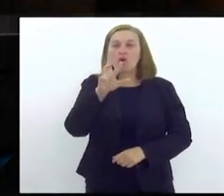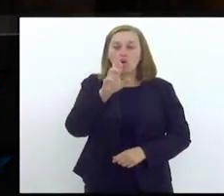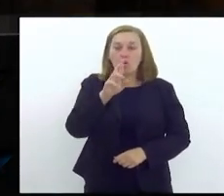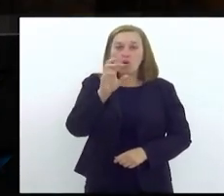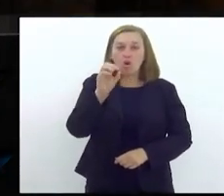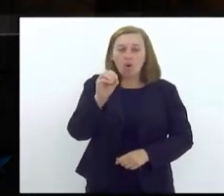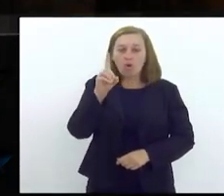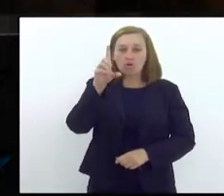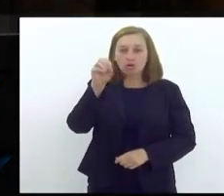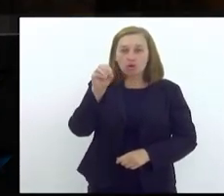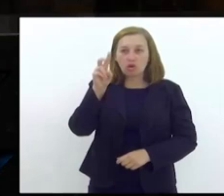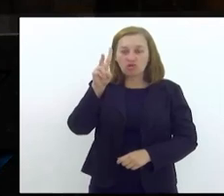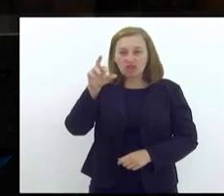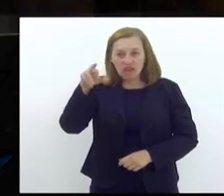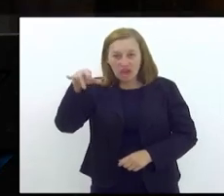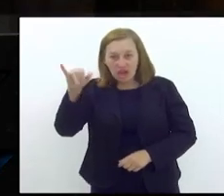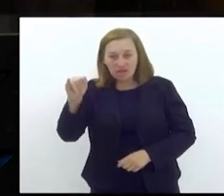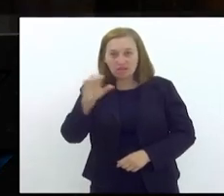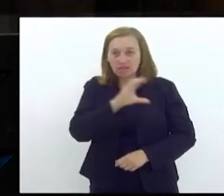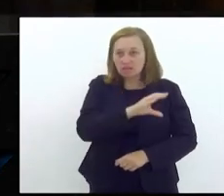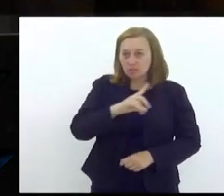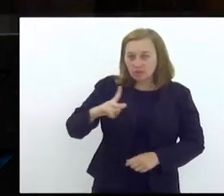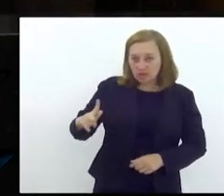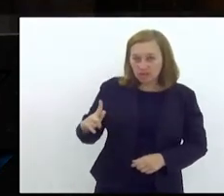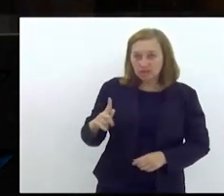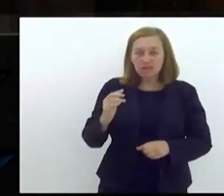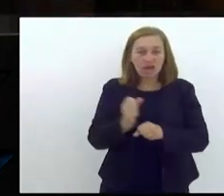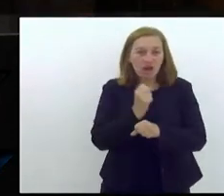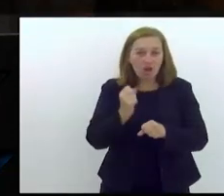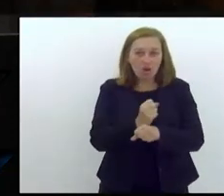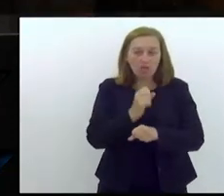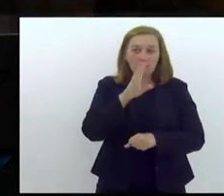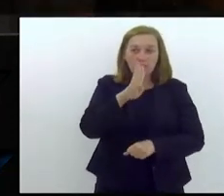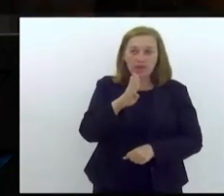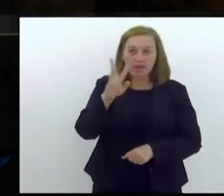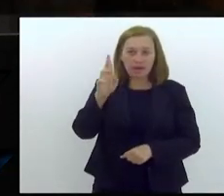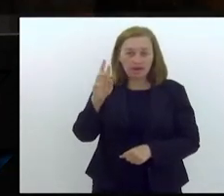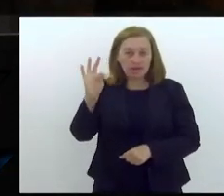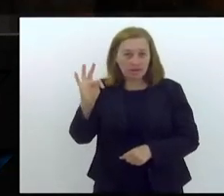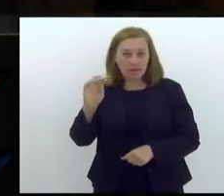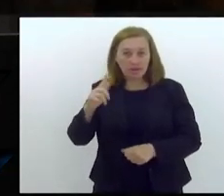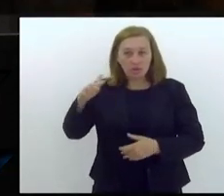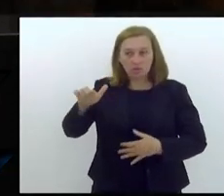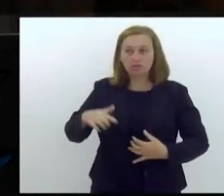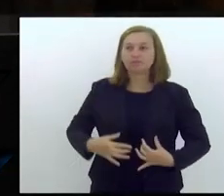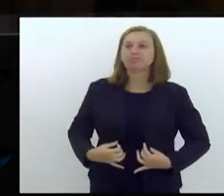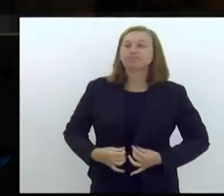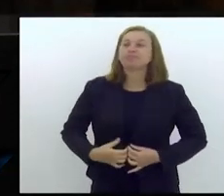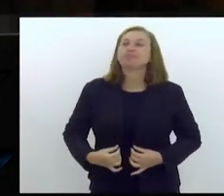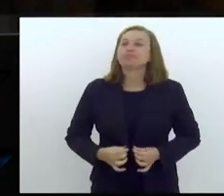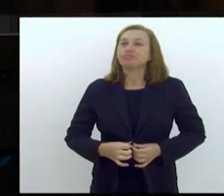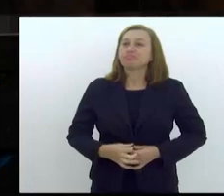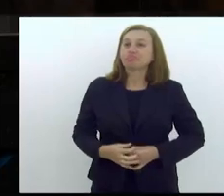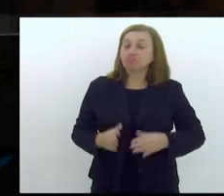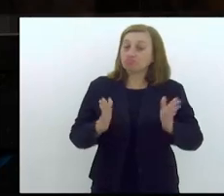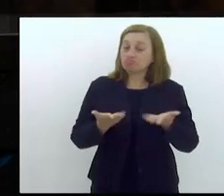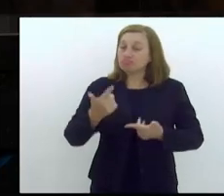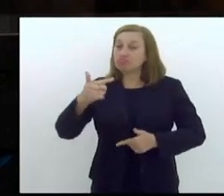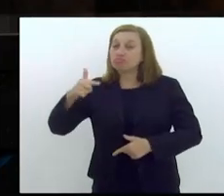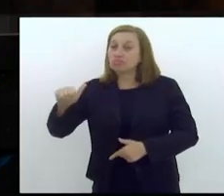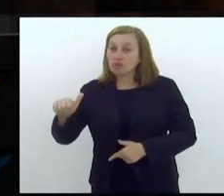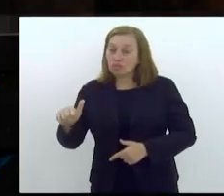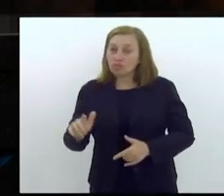do BRT etc etc e hoje aqui logo depois